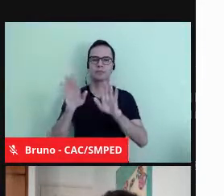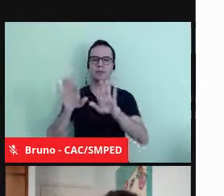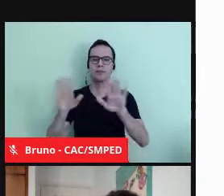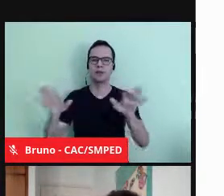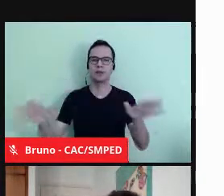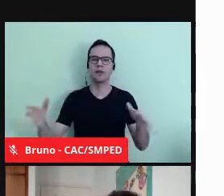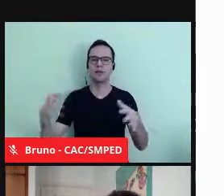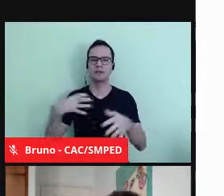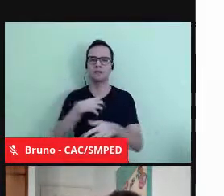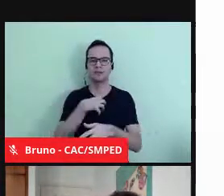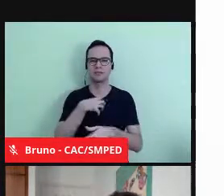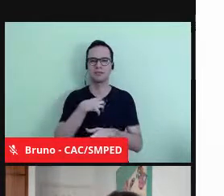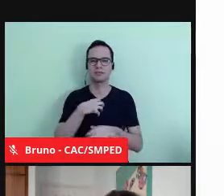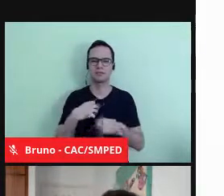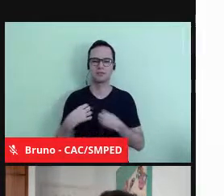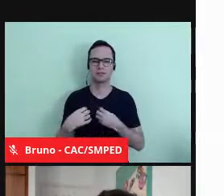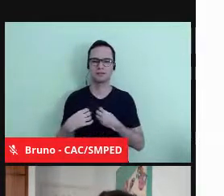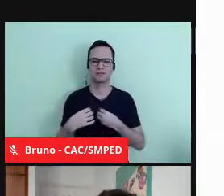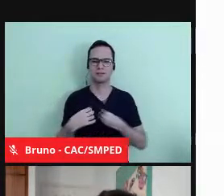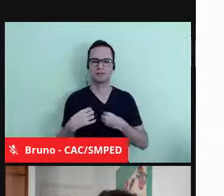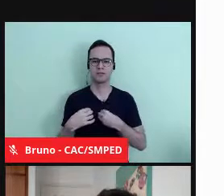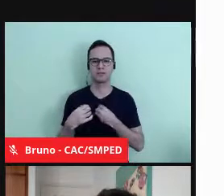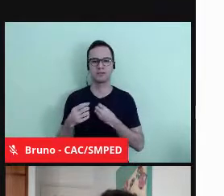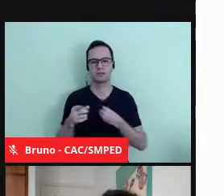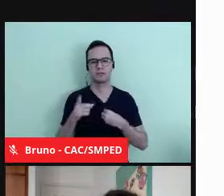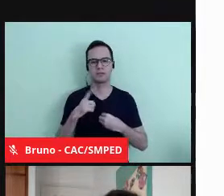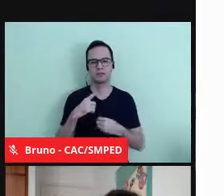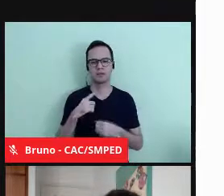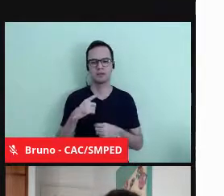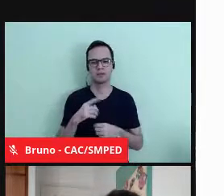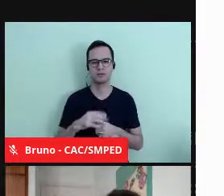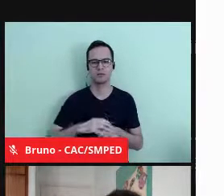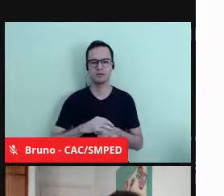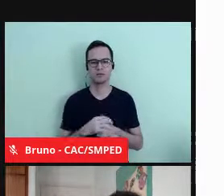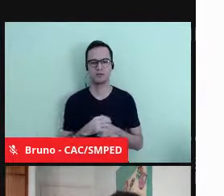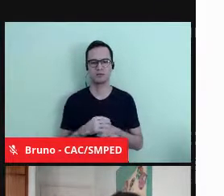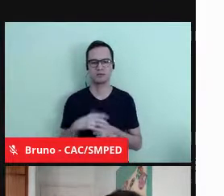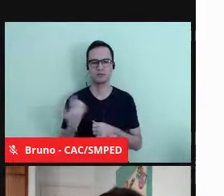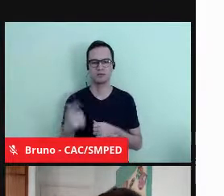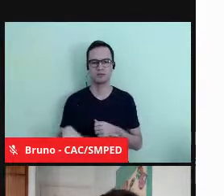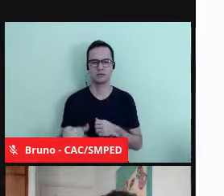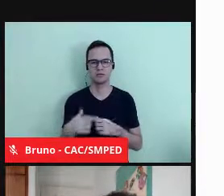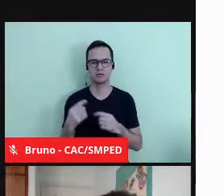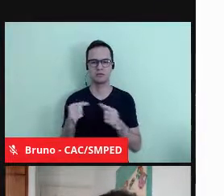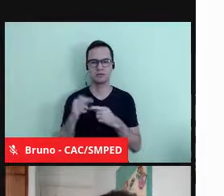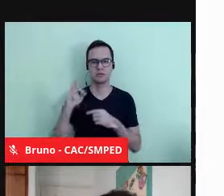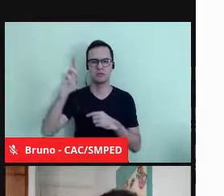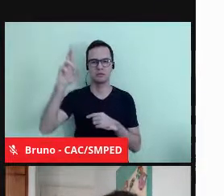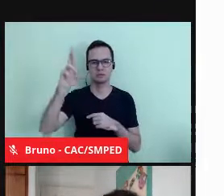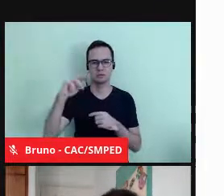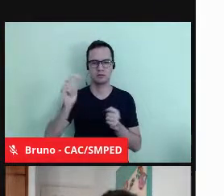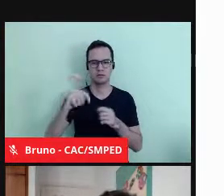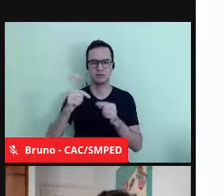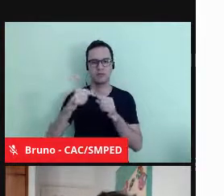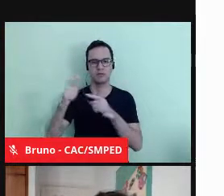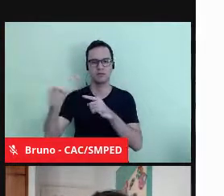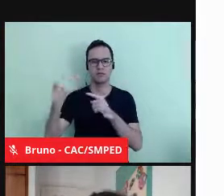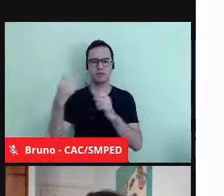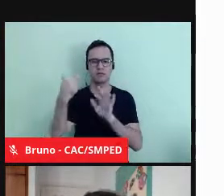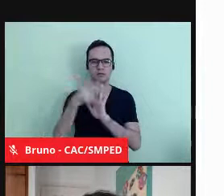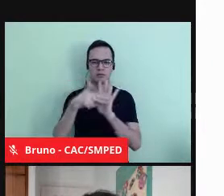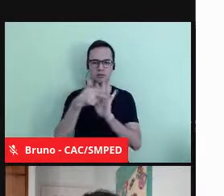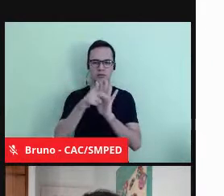Luz, e ela tem uma para além da representação da Estação da Luz, ela tem a questão da